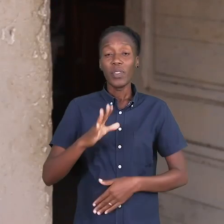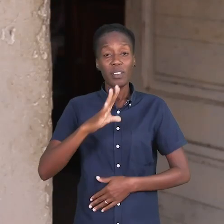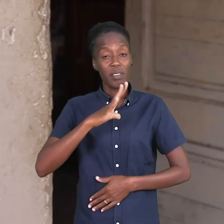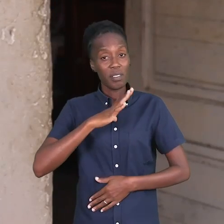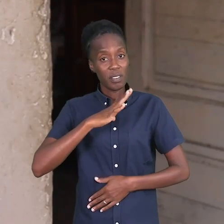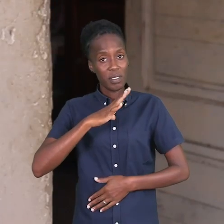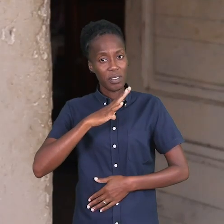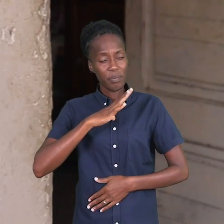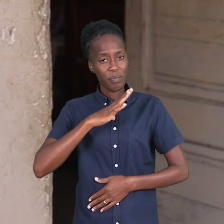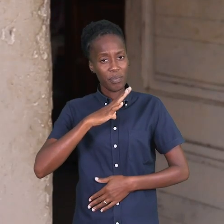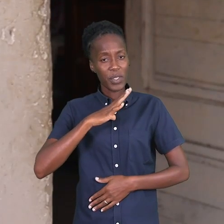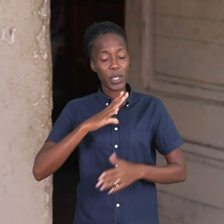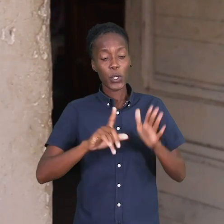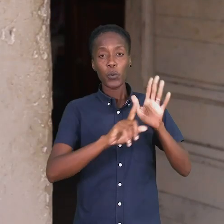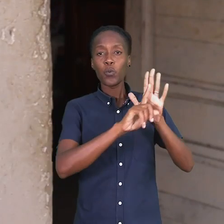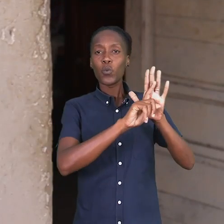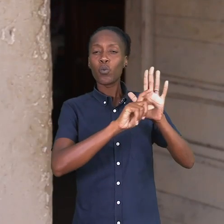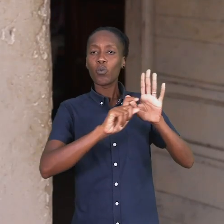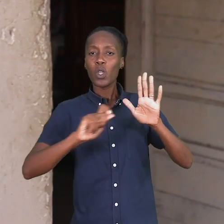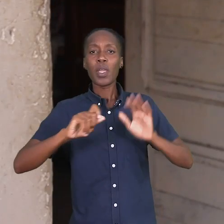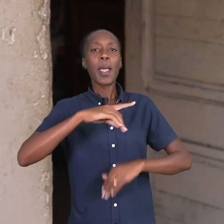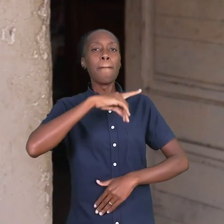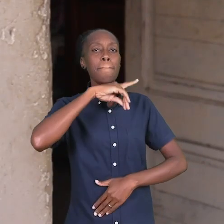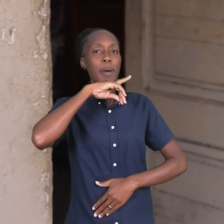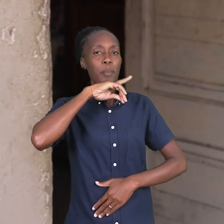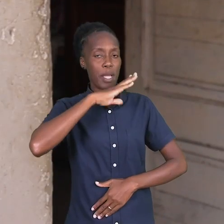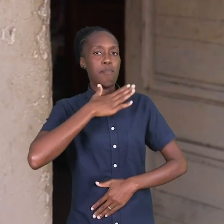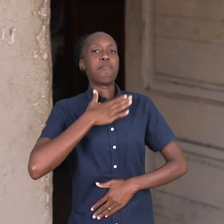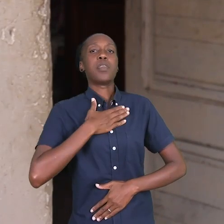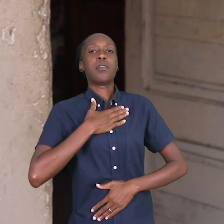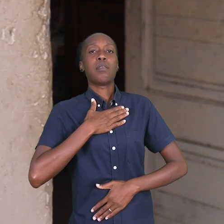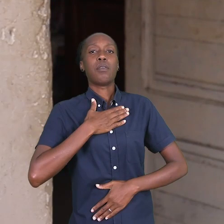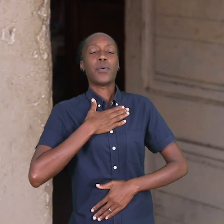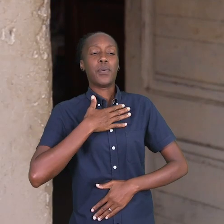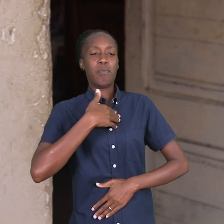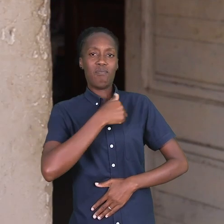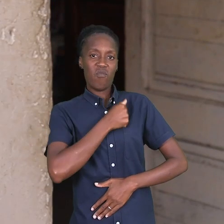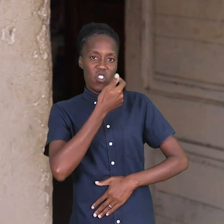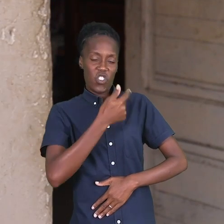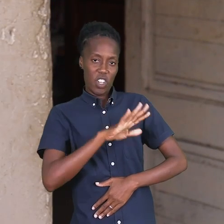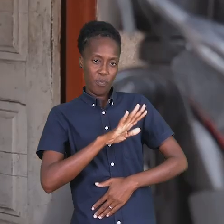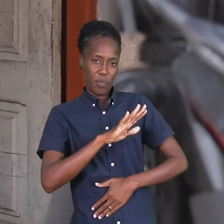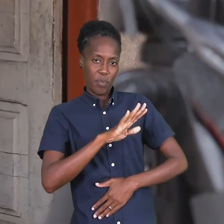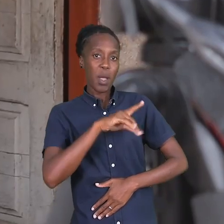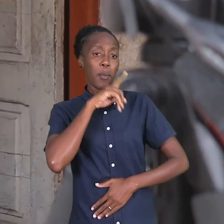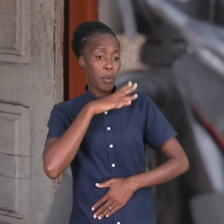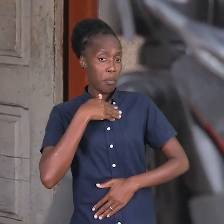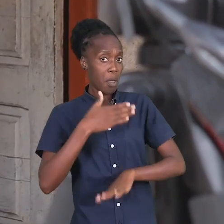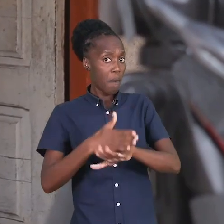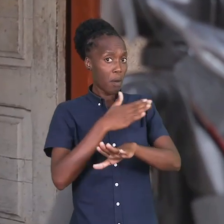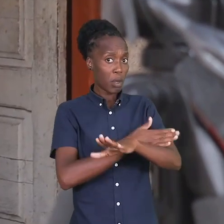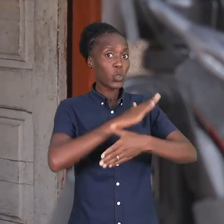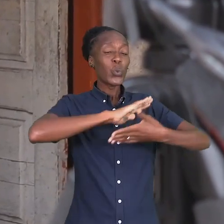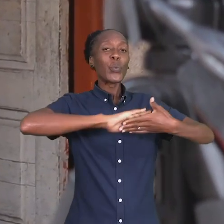Tive referência do meu falecido pai. Meu falecido pai foi professor, primeiro foi